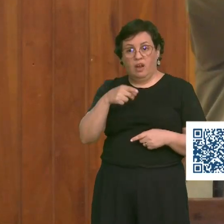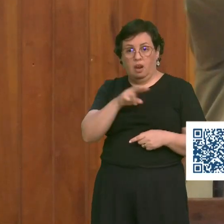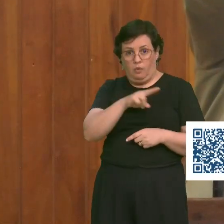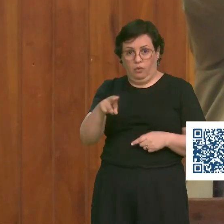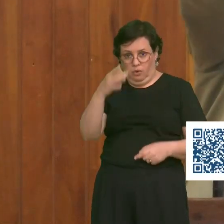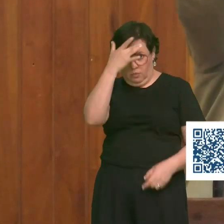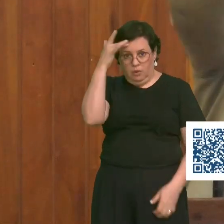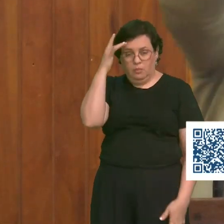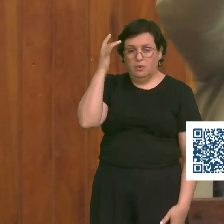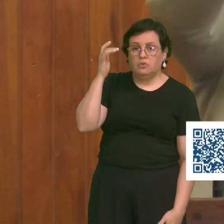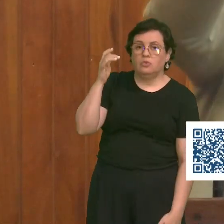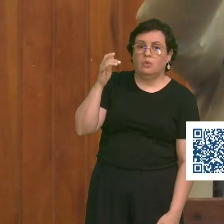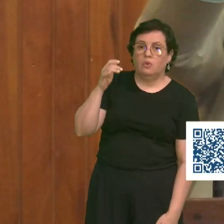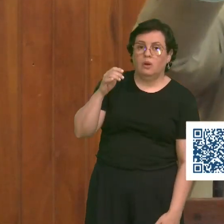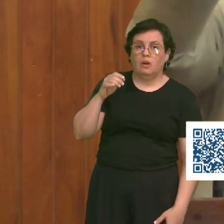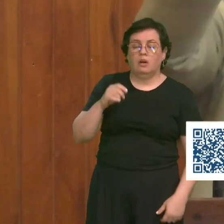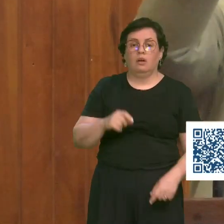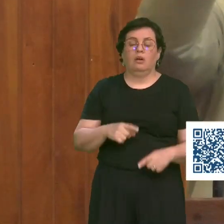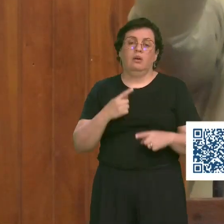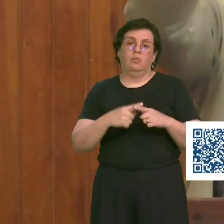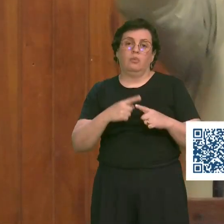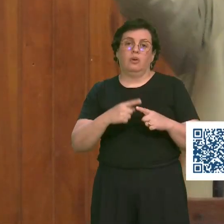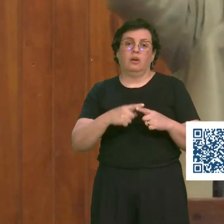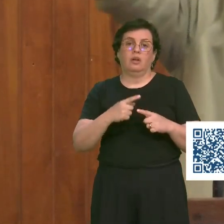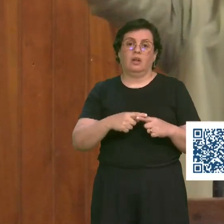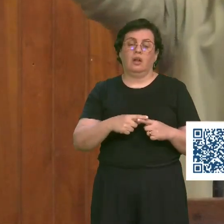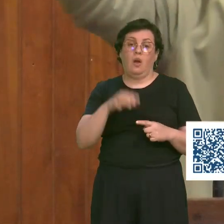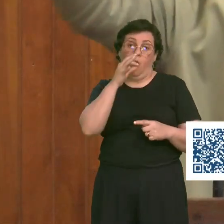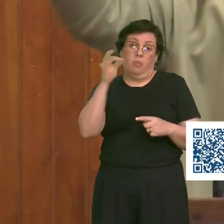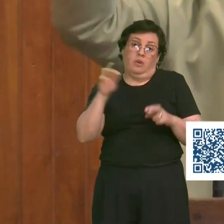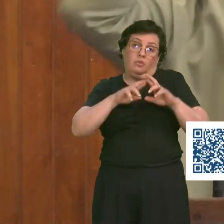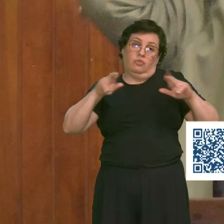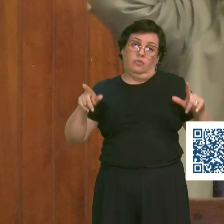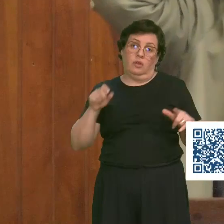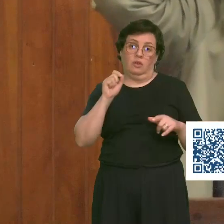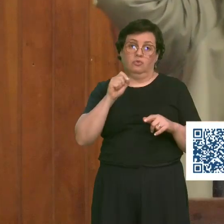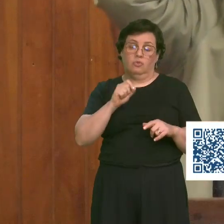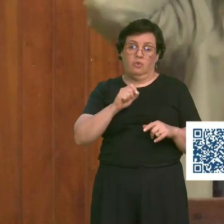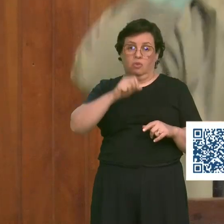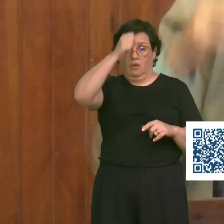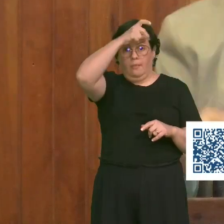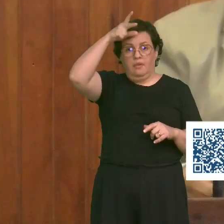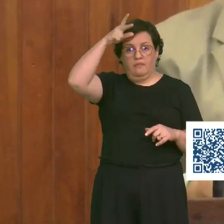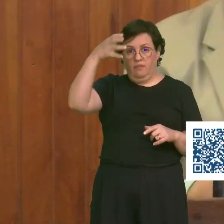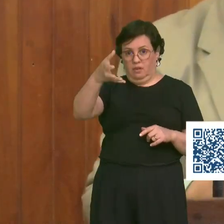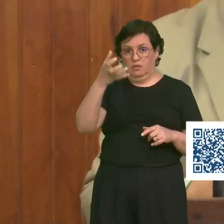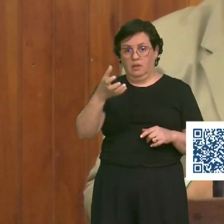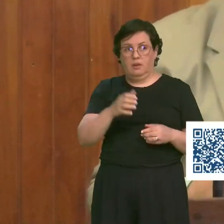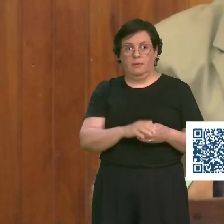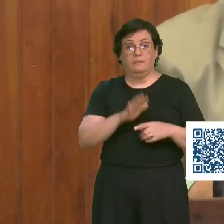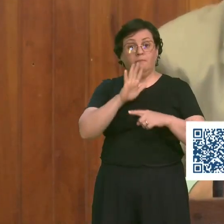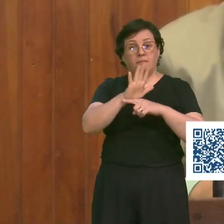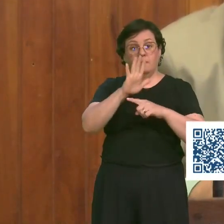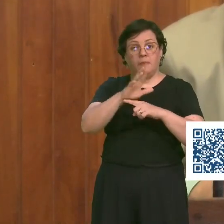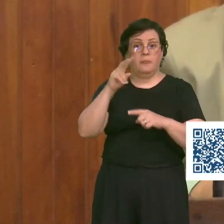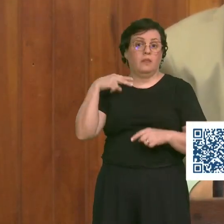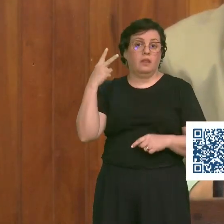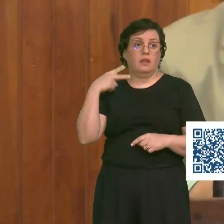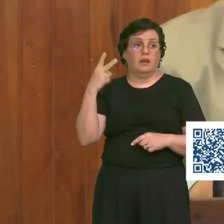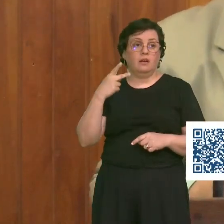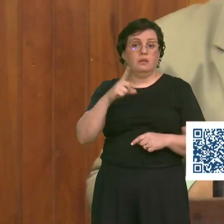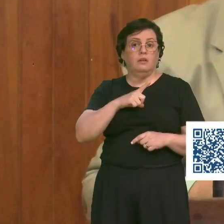para dar porque ele tava com posicionamento contrário é o que o governo queria assessor de vereador